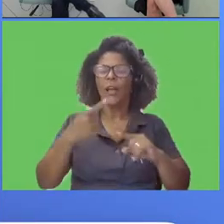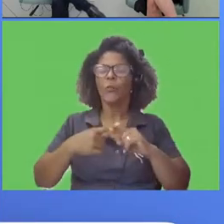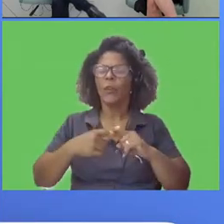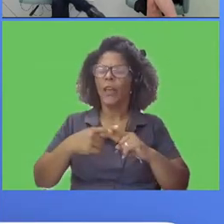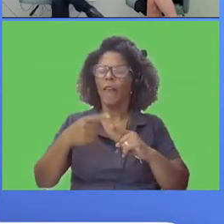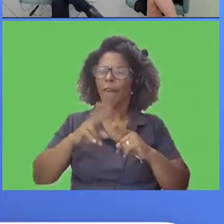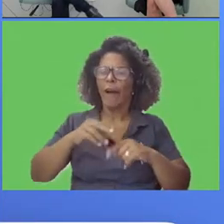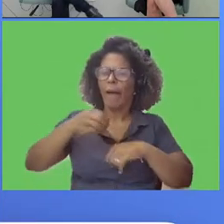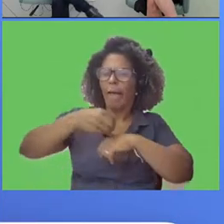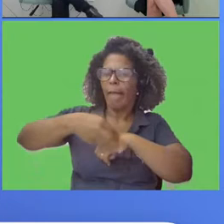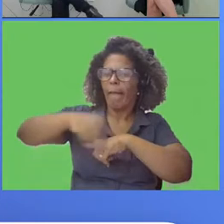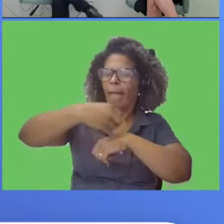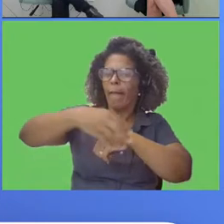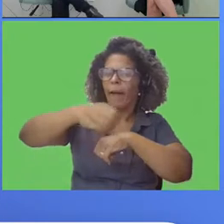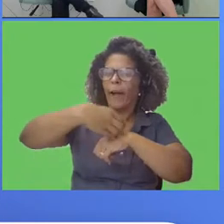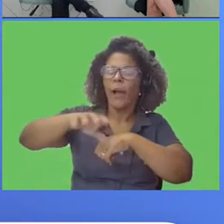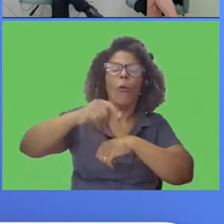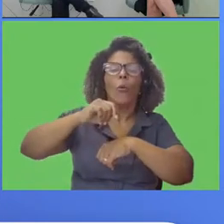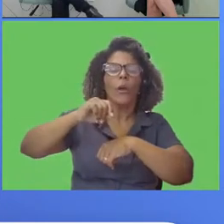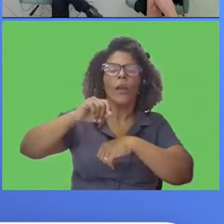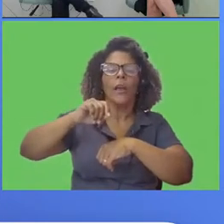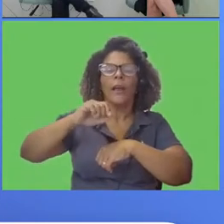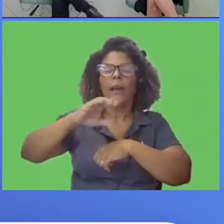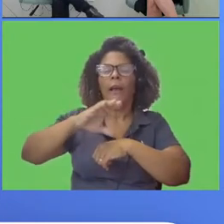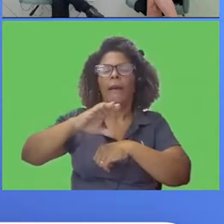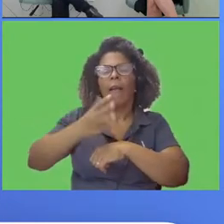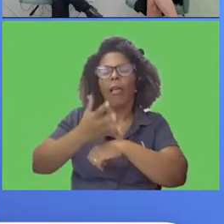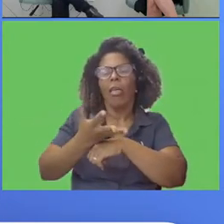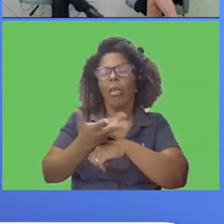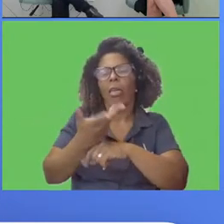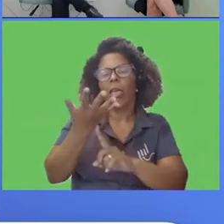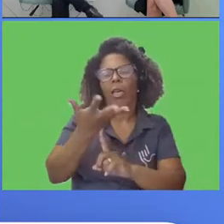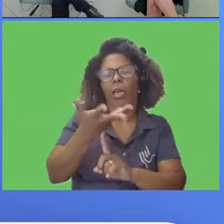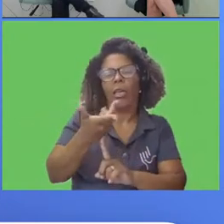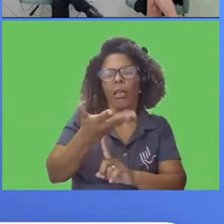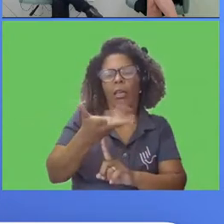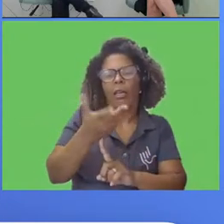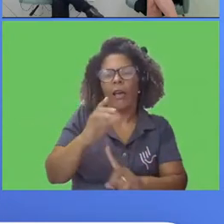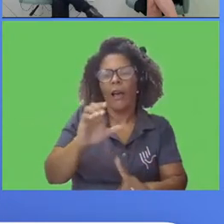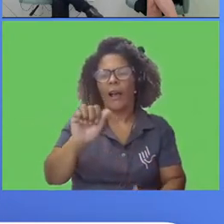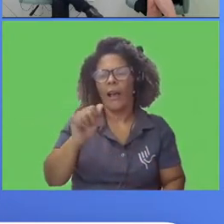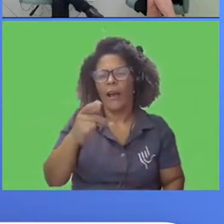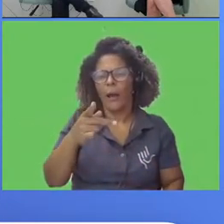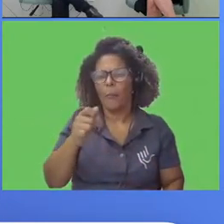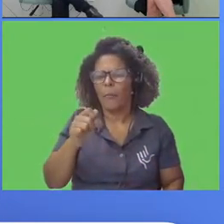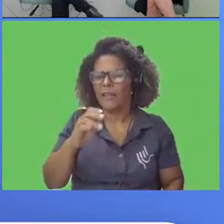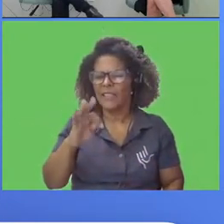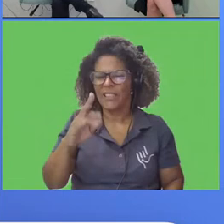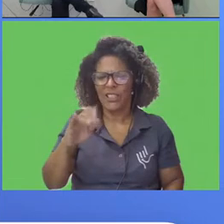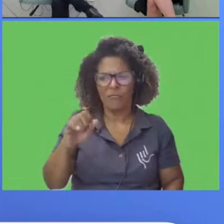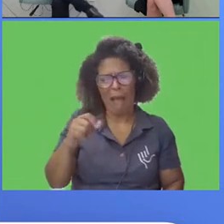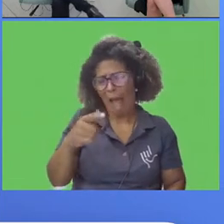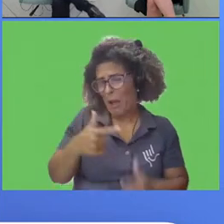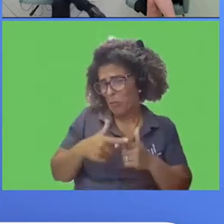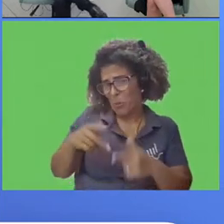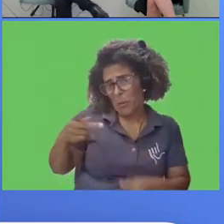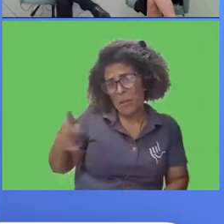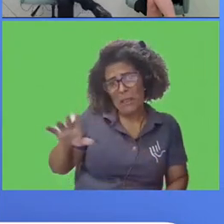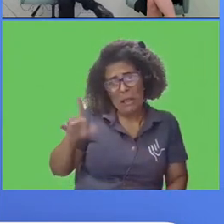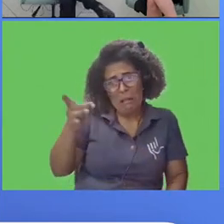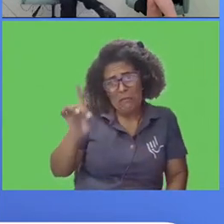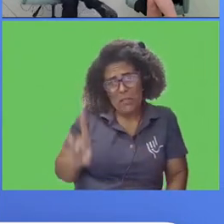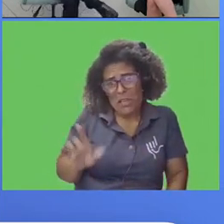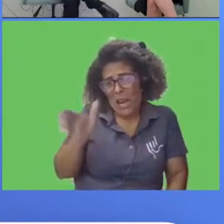lógica capacitista no sentido de pressupor que é problema das pessoas com deficiência. Elas